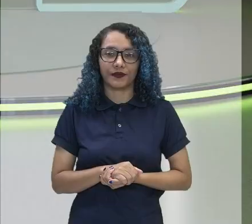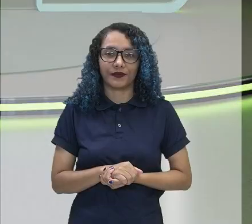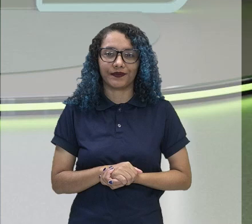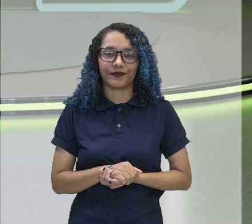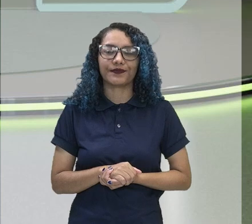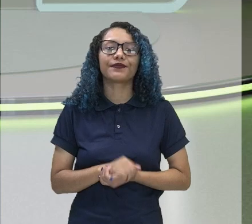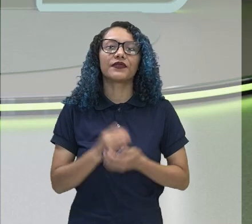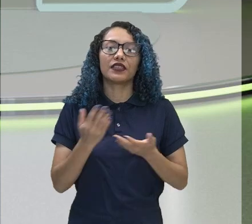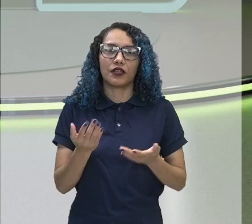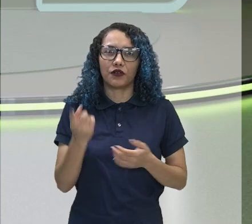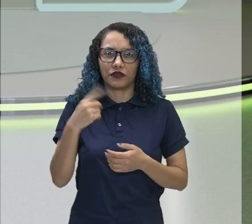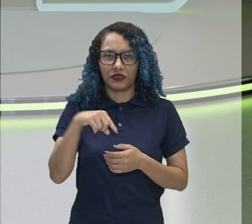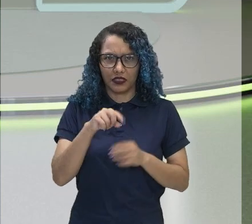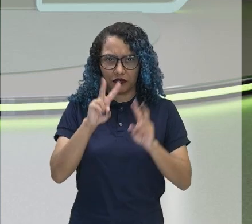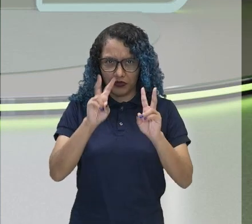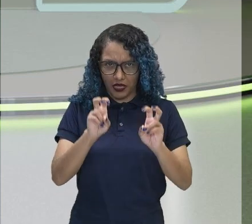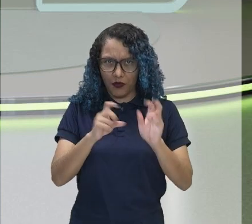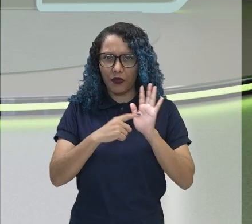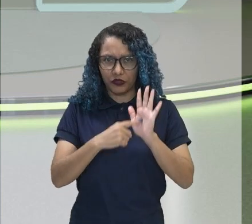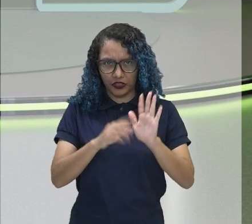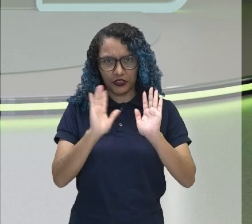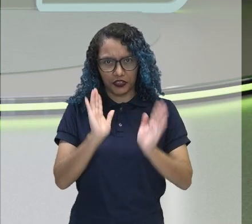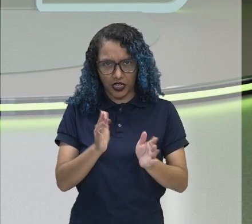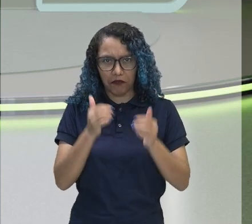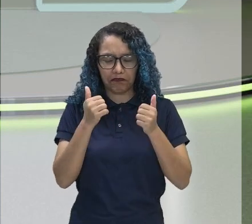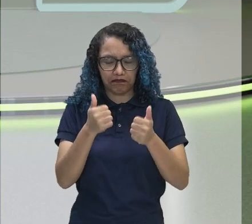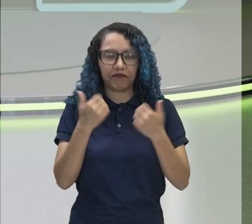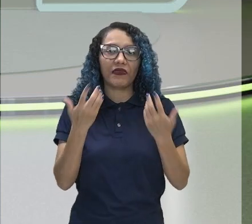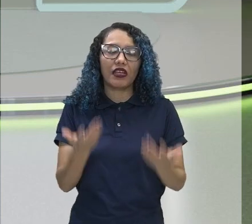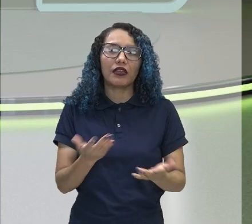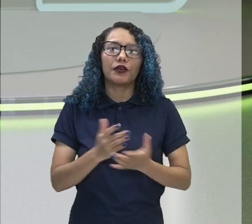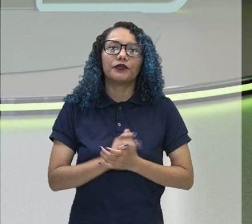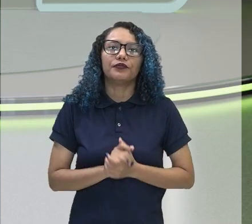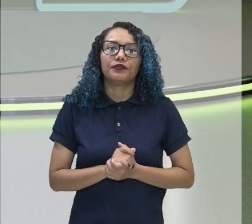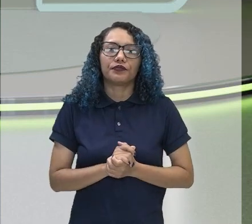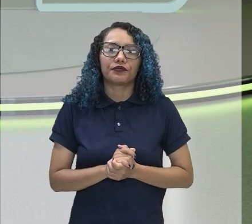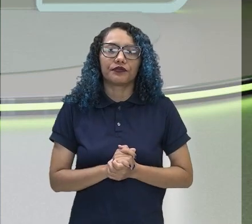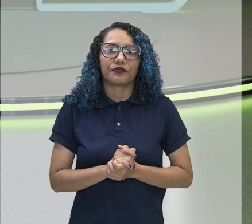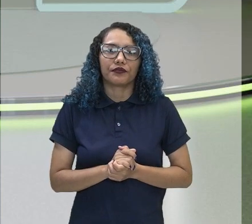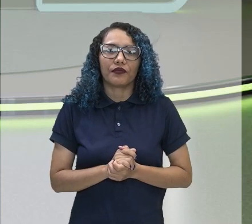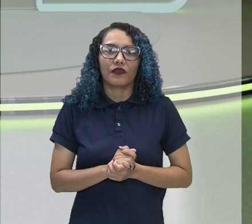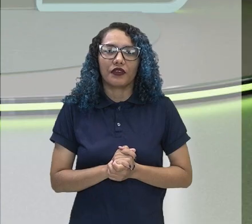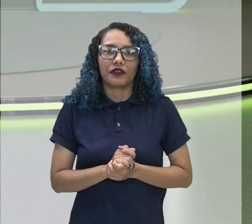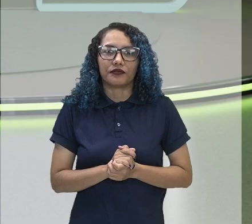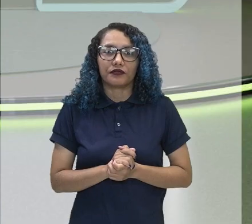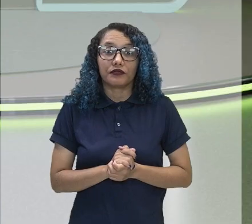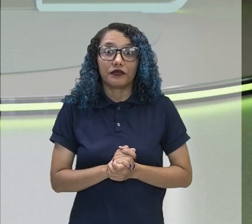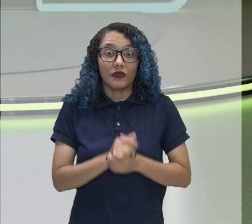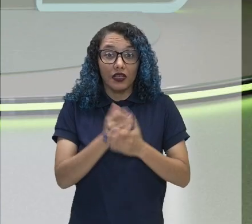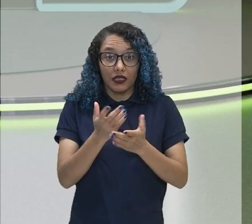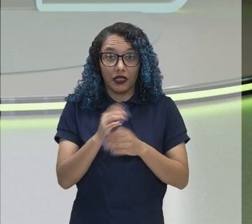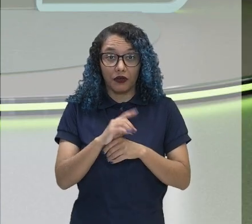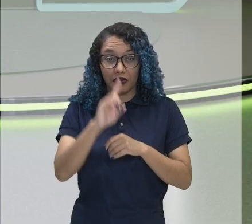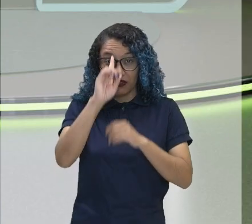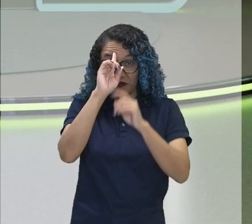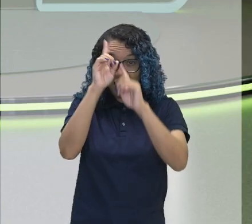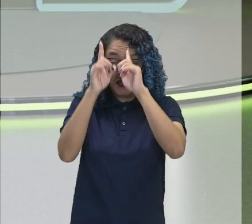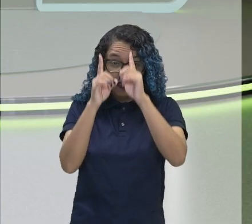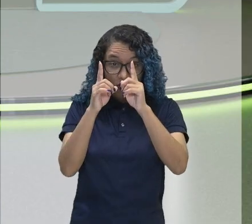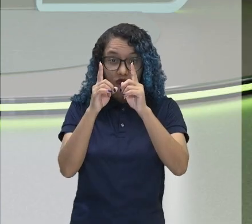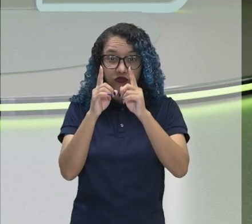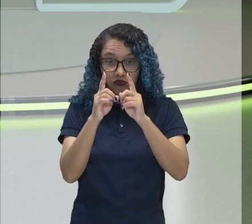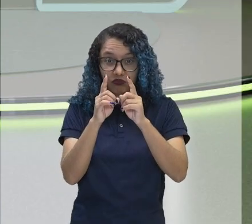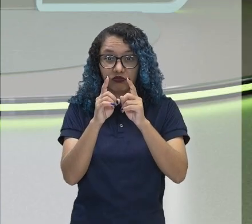Pessoal, você já viu aí o tema da nossa aula. E você sabia que a invenção do método